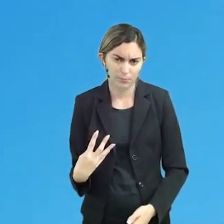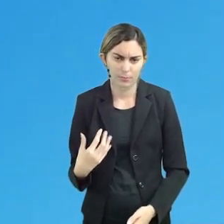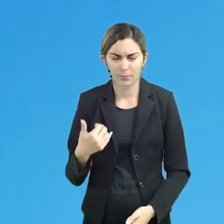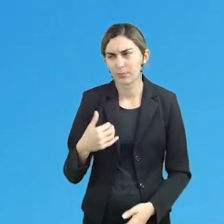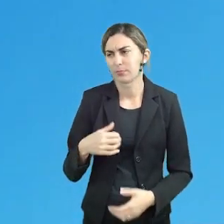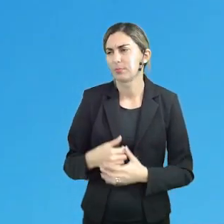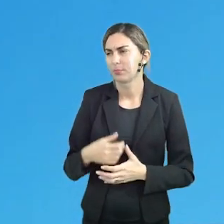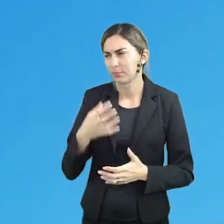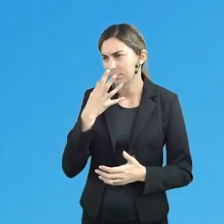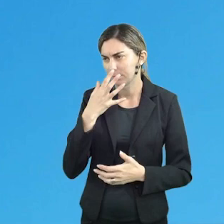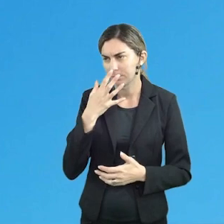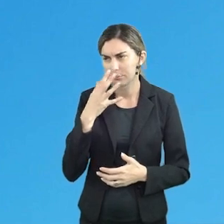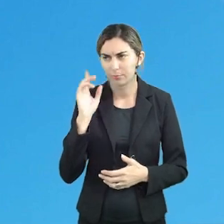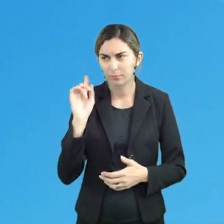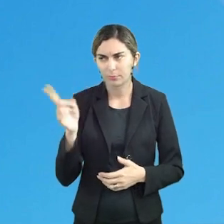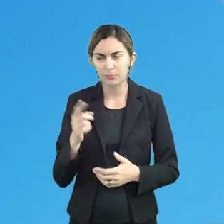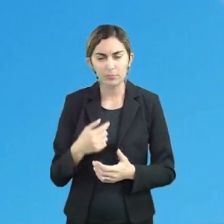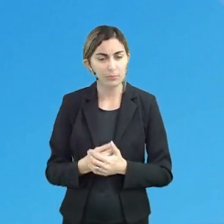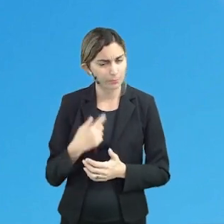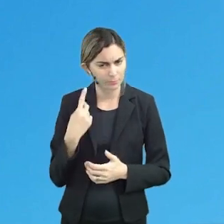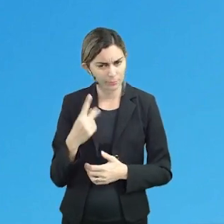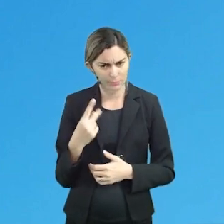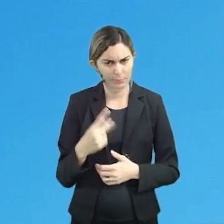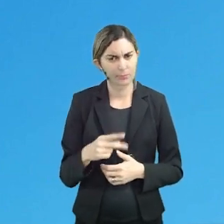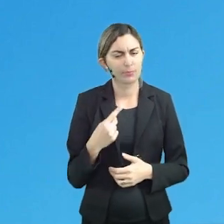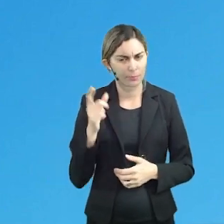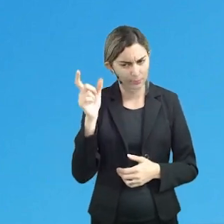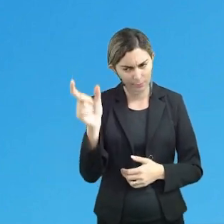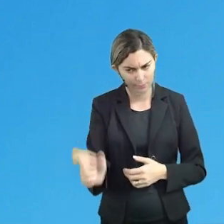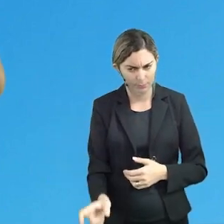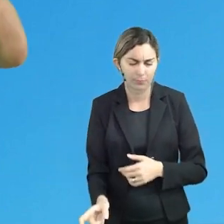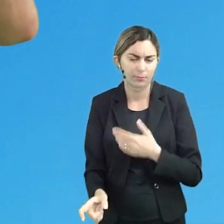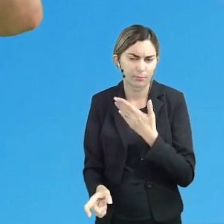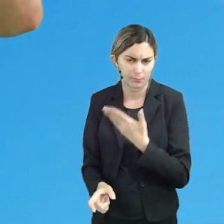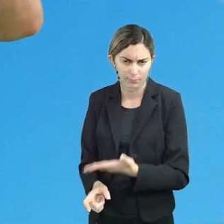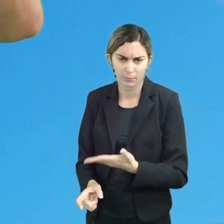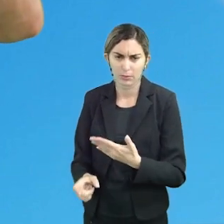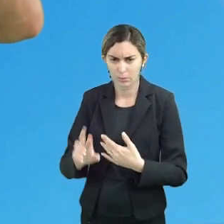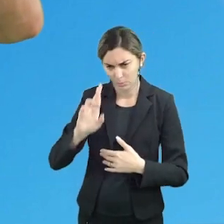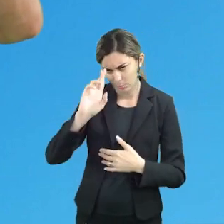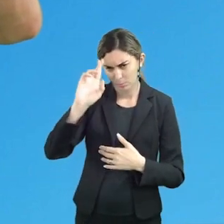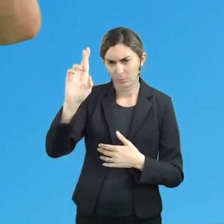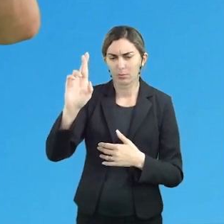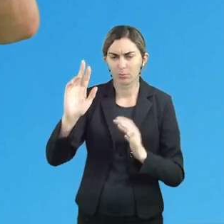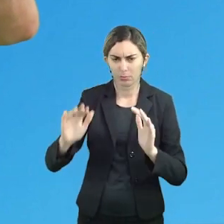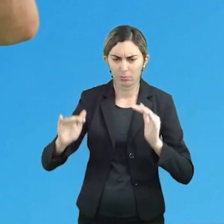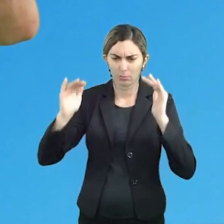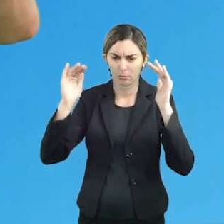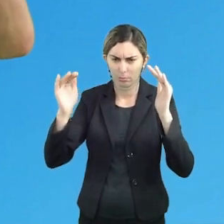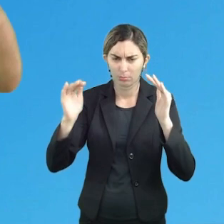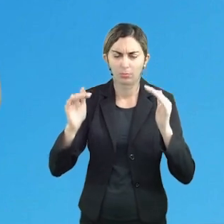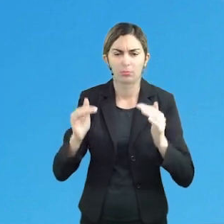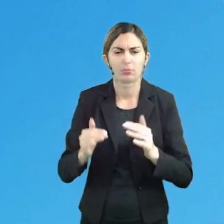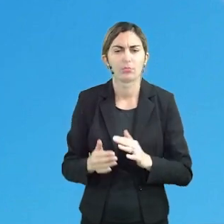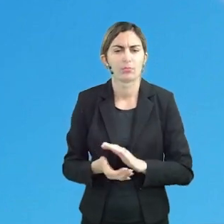agora, prestem bem atenção. Ele, repito, vejam só, a autoridade eclesiástica, certo? Que no